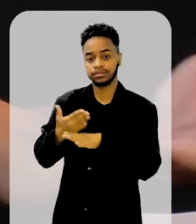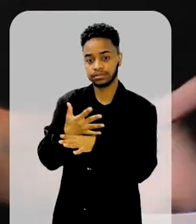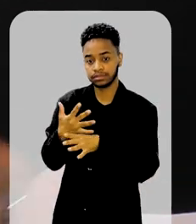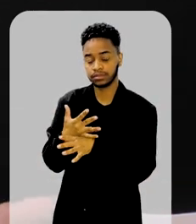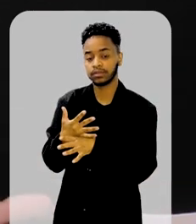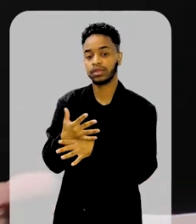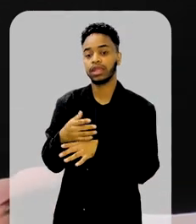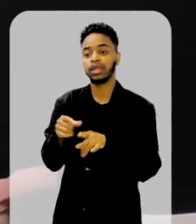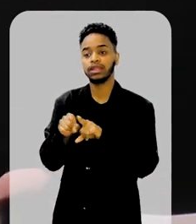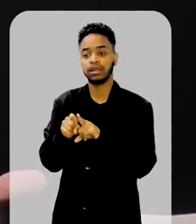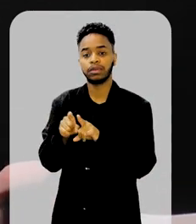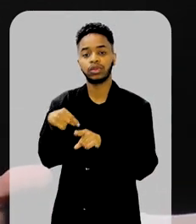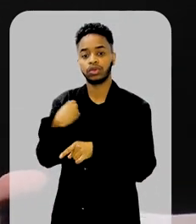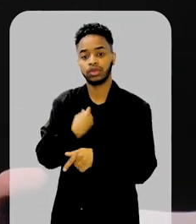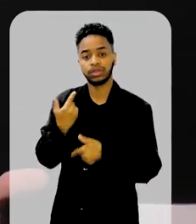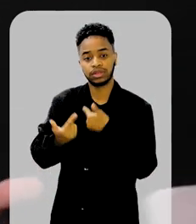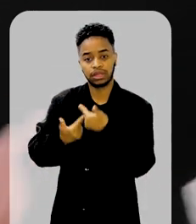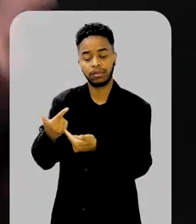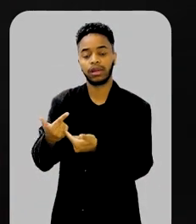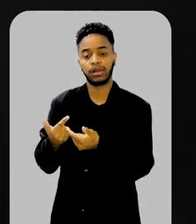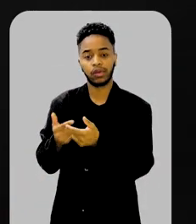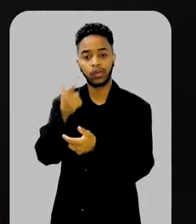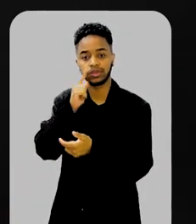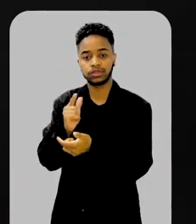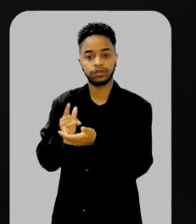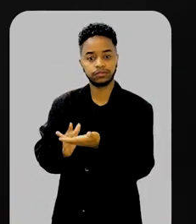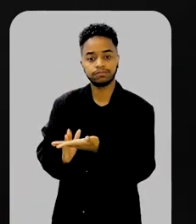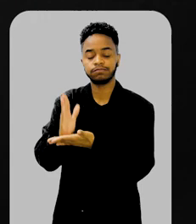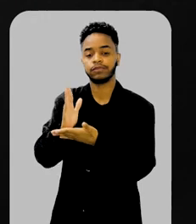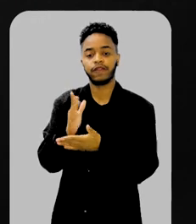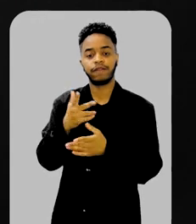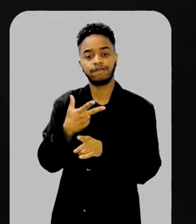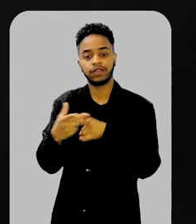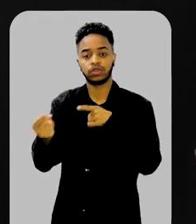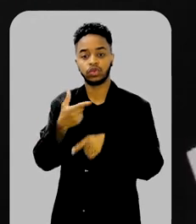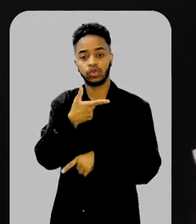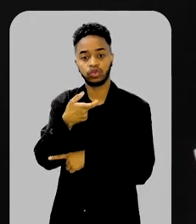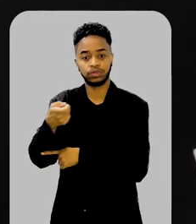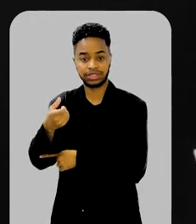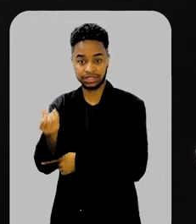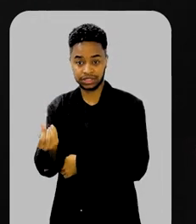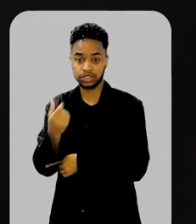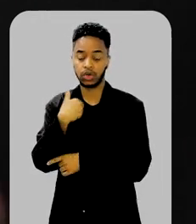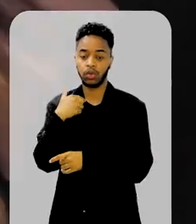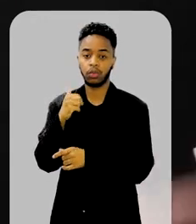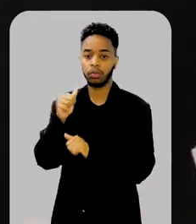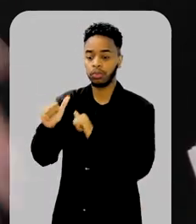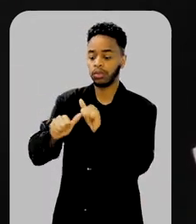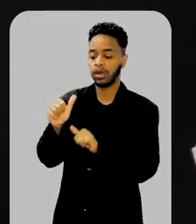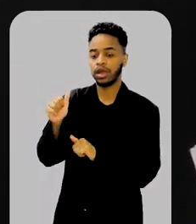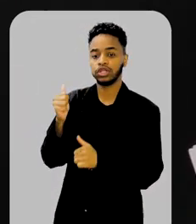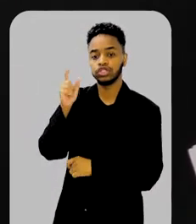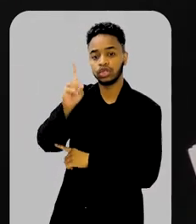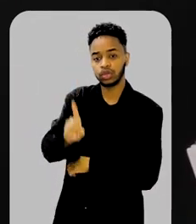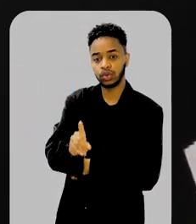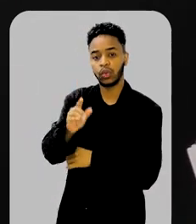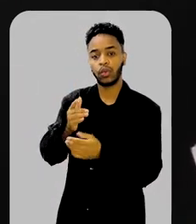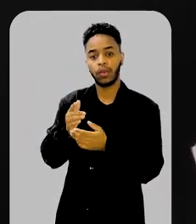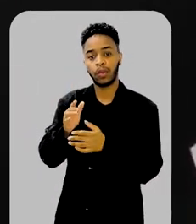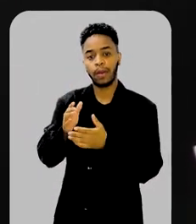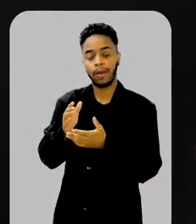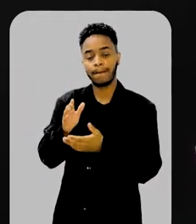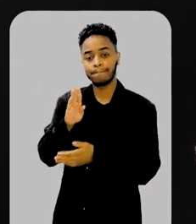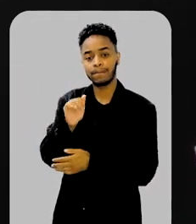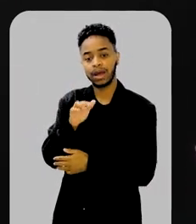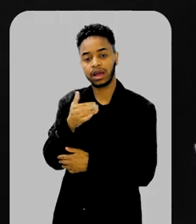trabalho que nós fizemos a Vila Isabel sagra campeã de 2006 Aí eu virei diretor de Barracão er assistente dele virei diretor de Barracão e